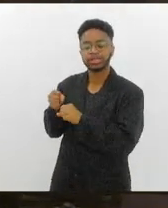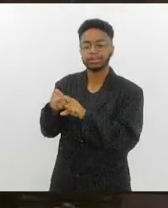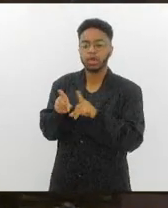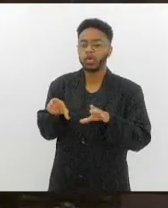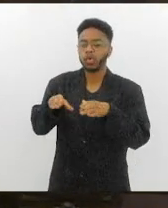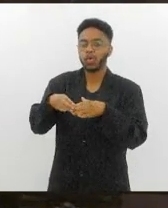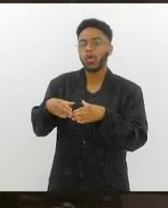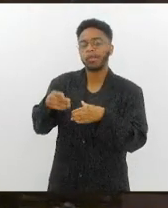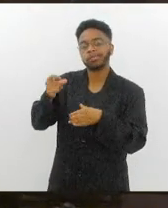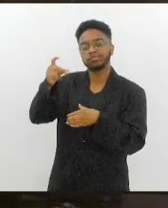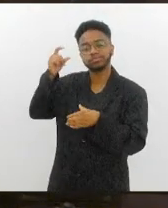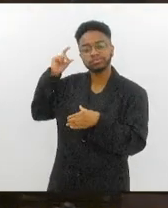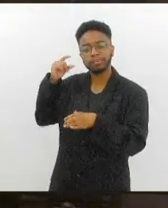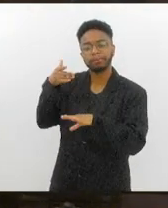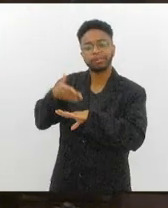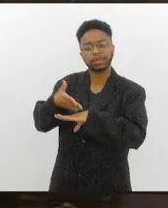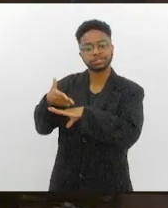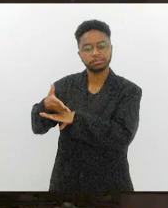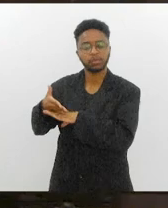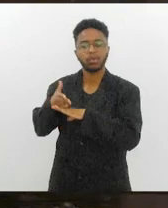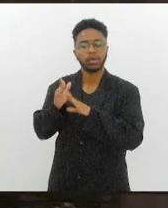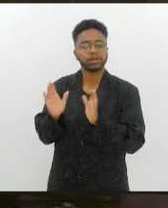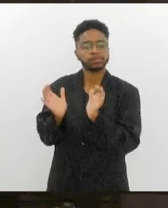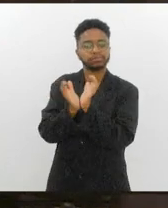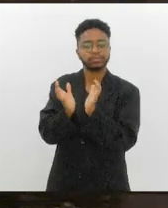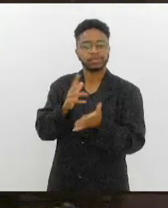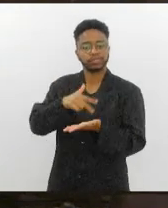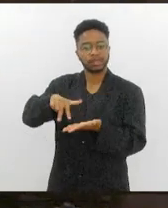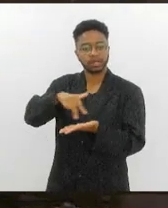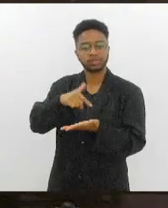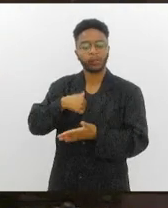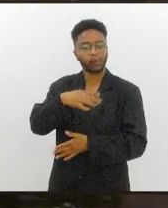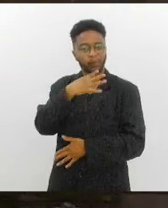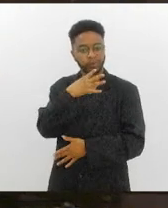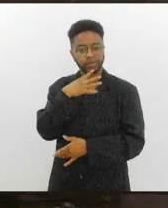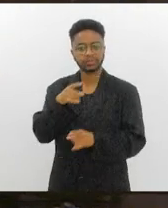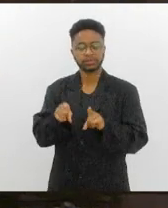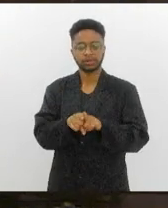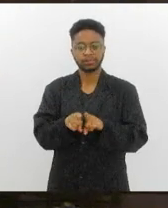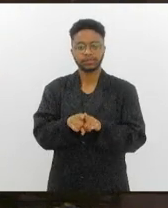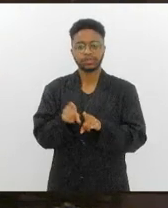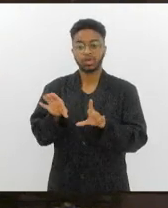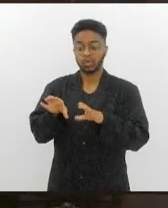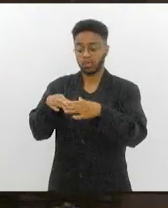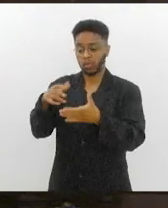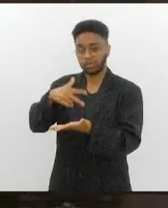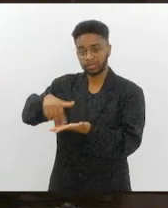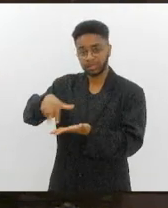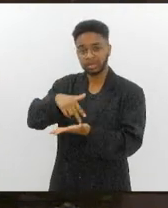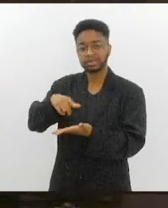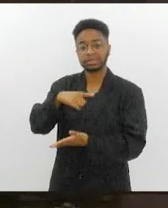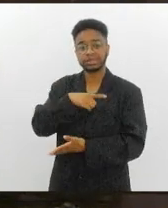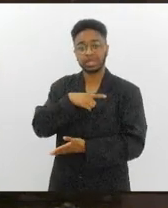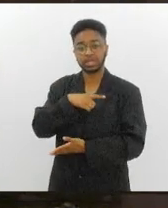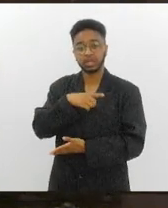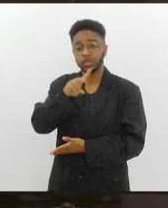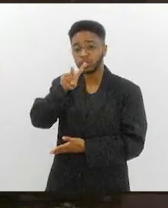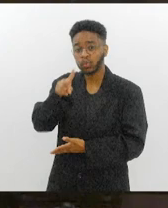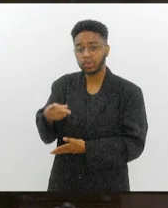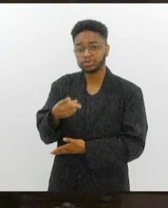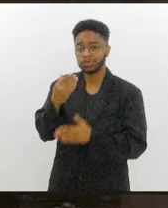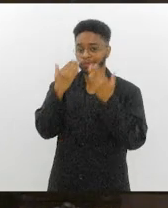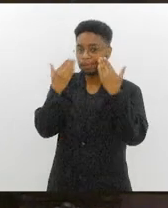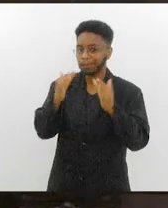né, da companhia de dança que eu conheci. A gente está falando de uma companhia que tem mais de 2.000